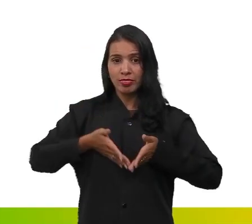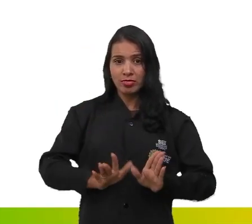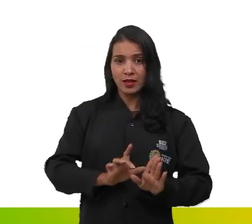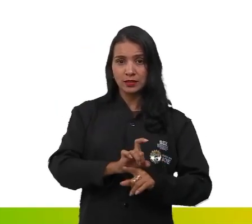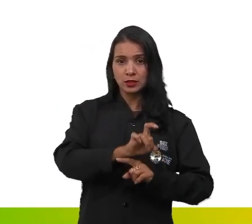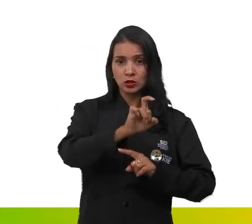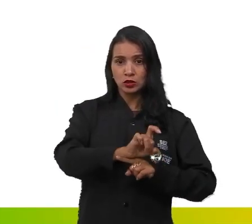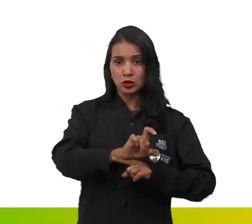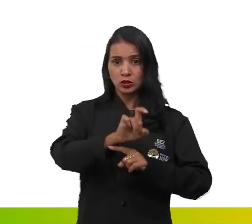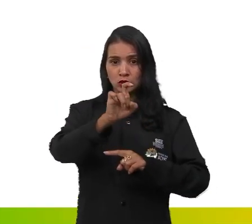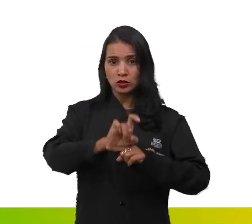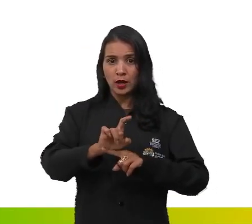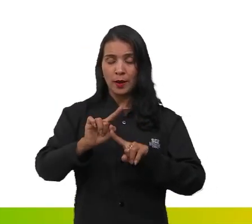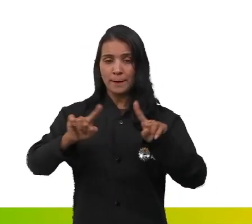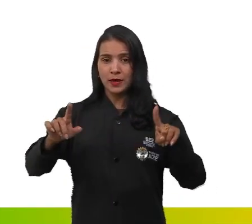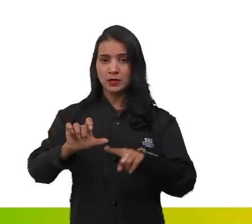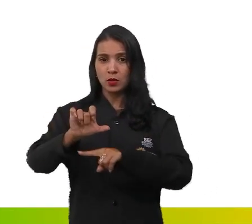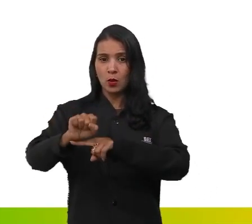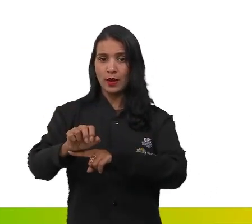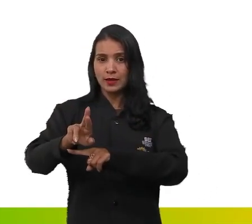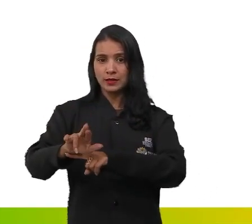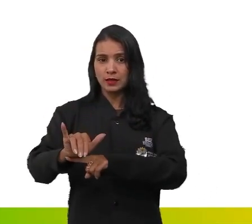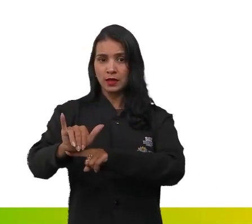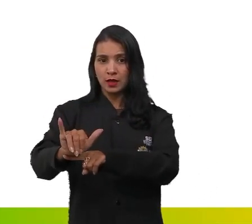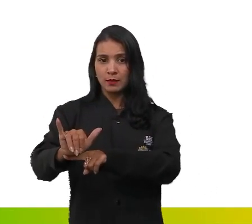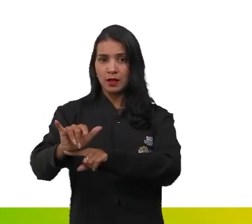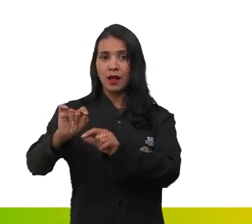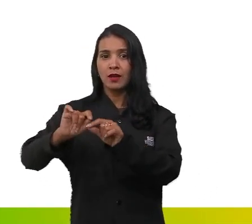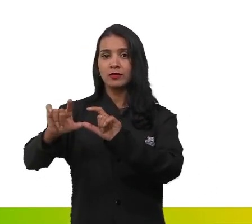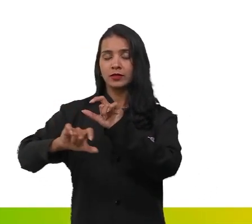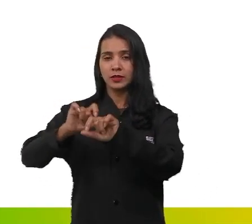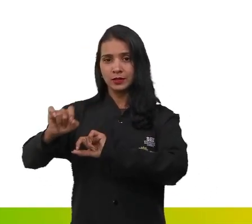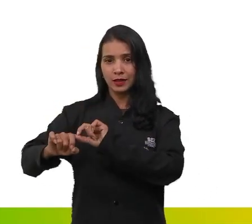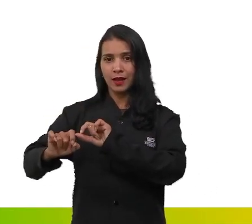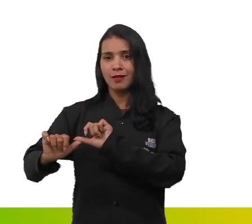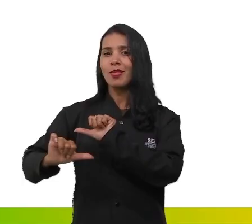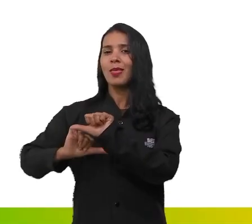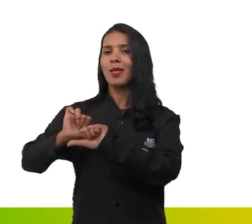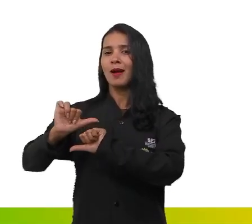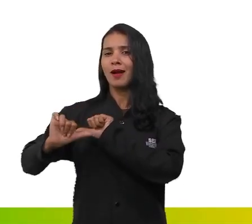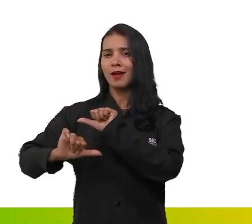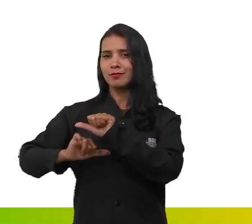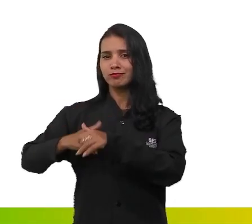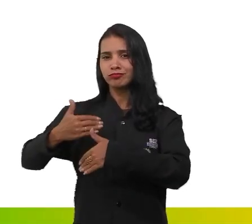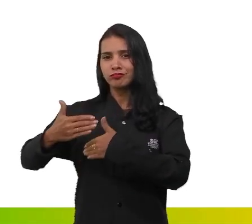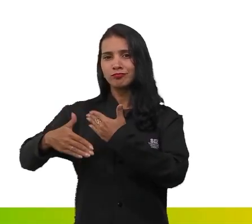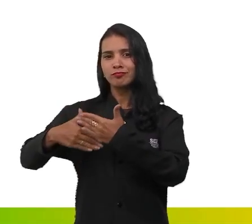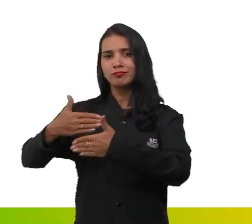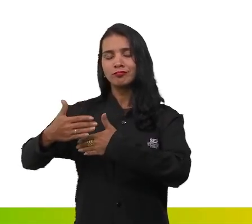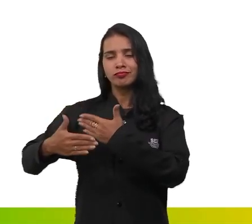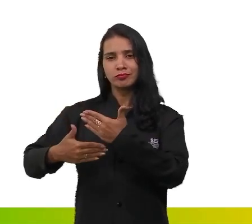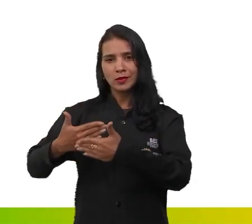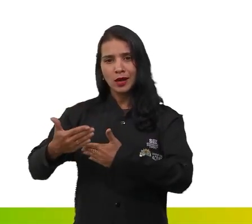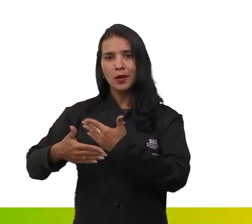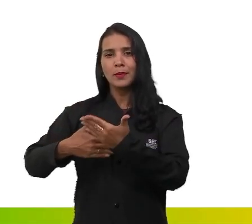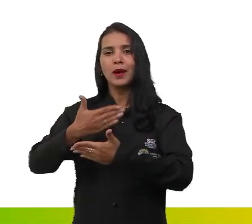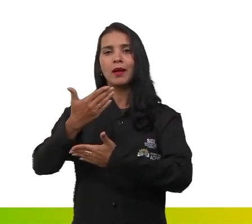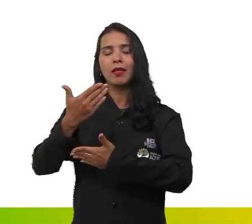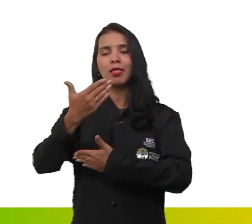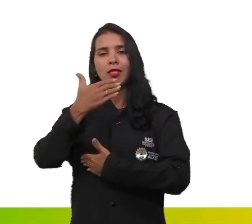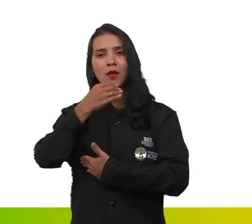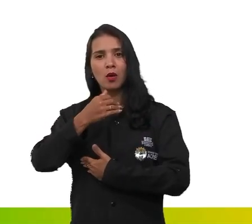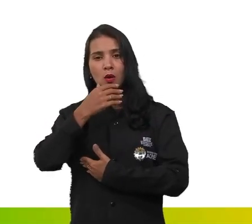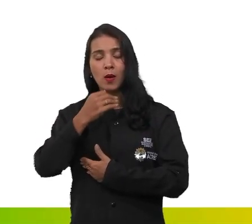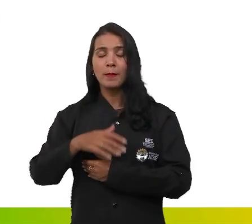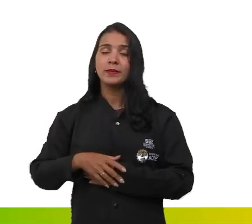com SRY desenvolve-se como masculino. Isso aqui são questões raras, mas eu trouxe aqui para vocês que